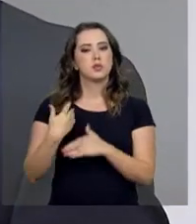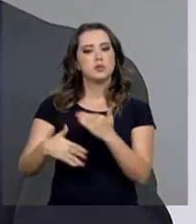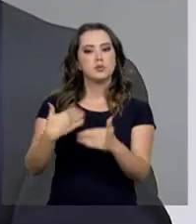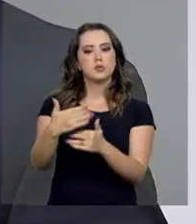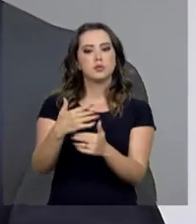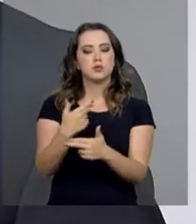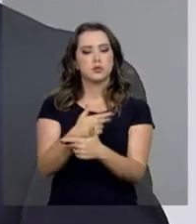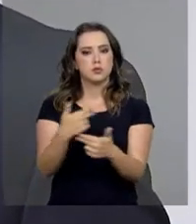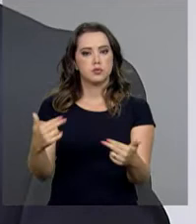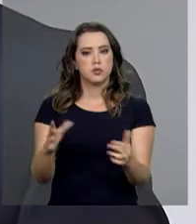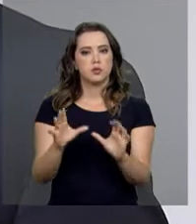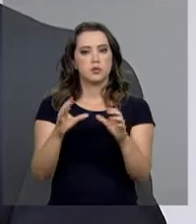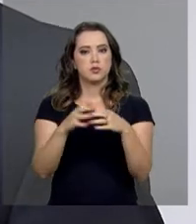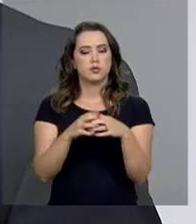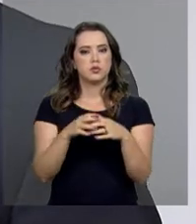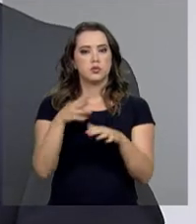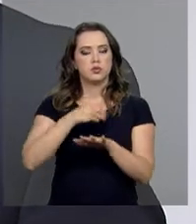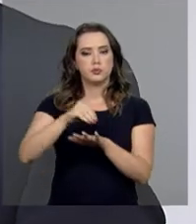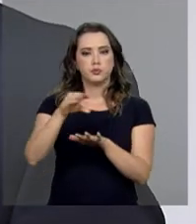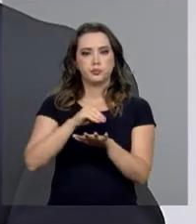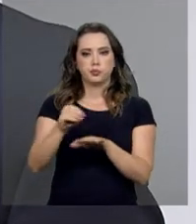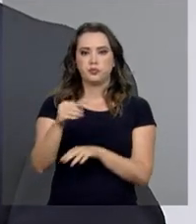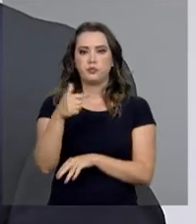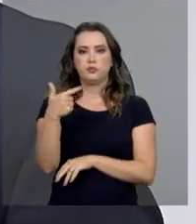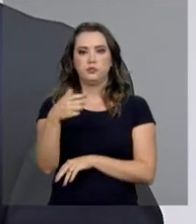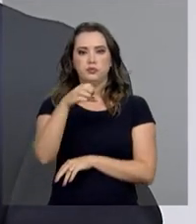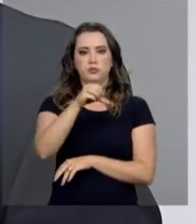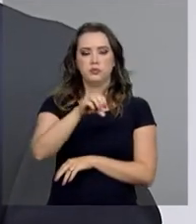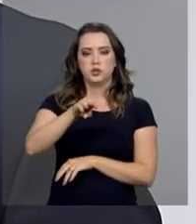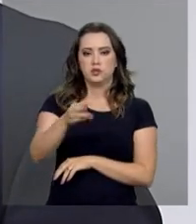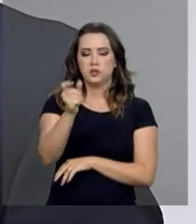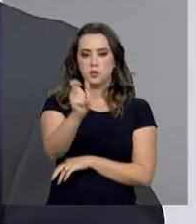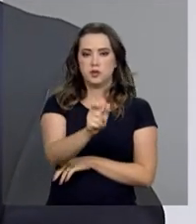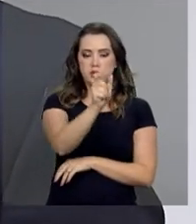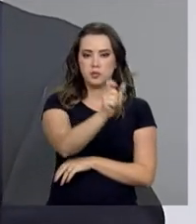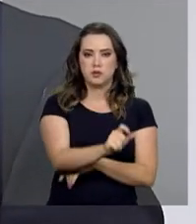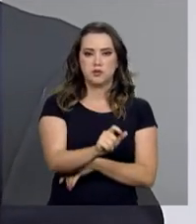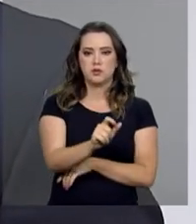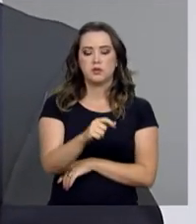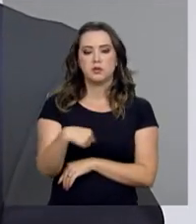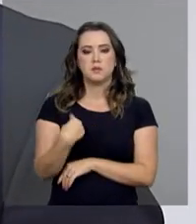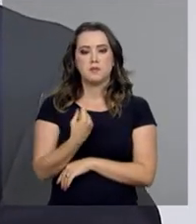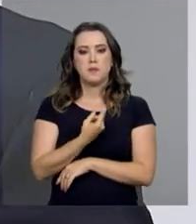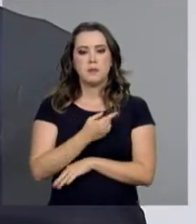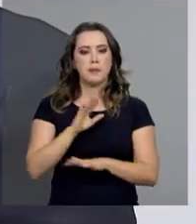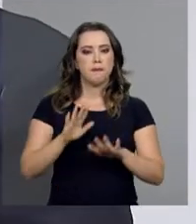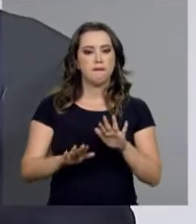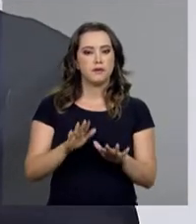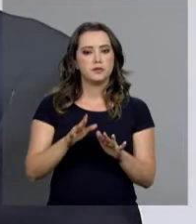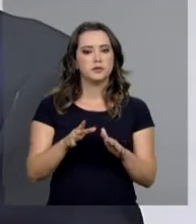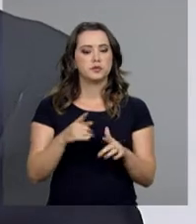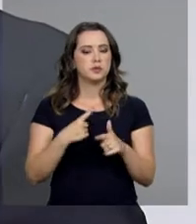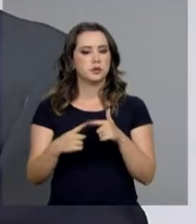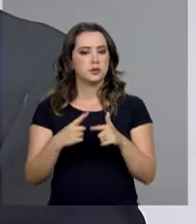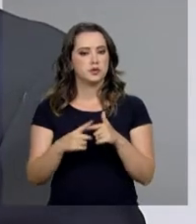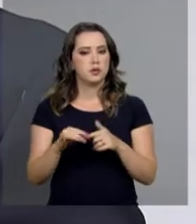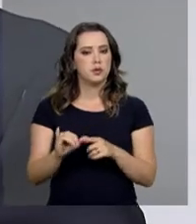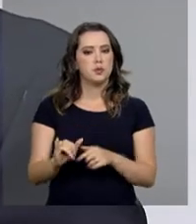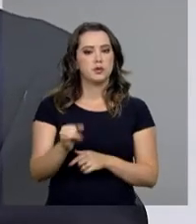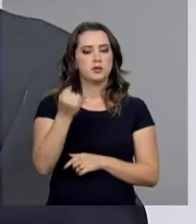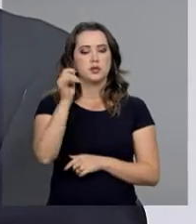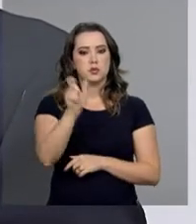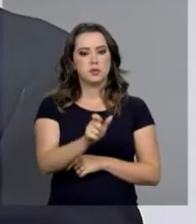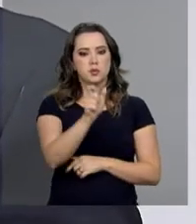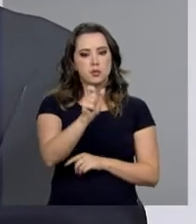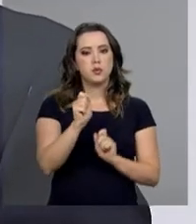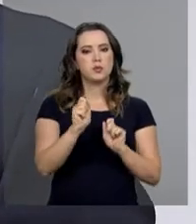dados esse conjunto de informações dos 29 milhões de contribuintes que entregam a declaração em desde então de autuá-los gente oportunista para que eles possam